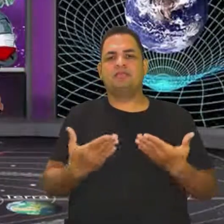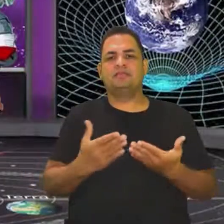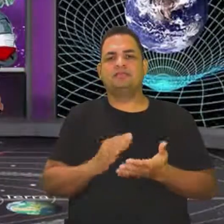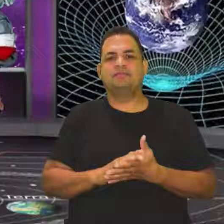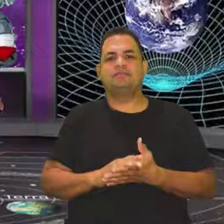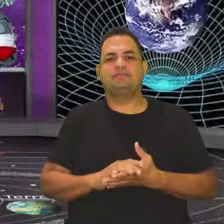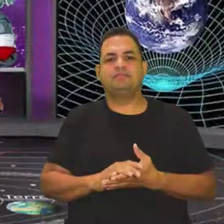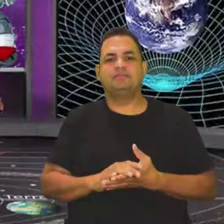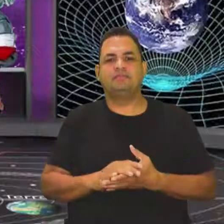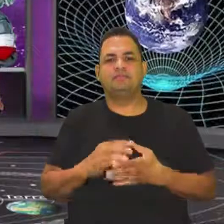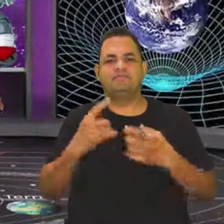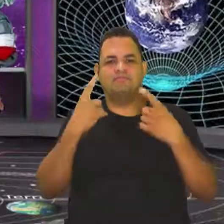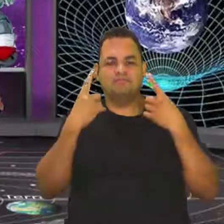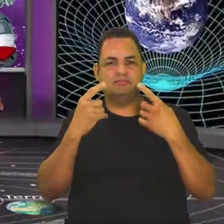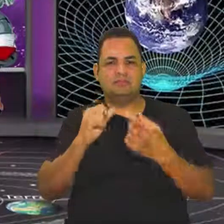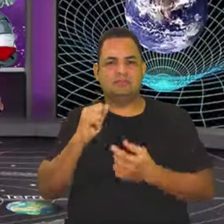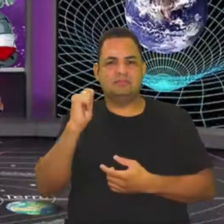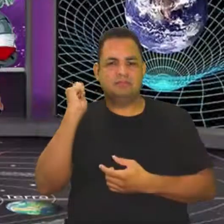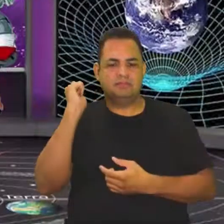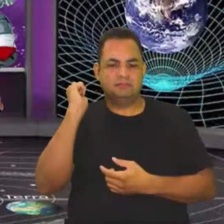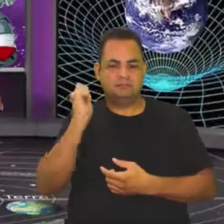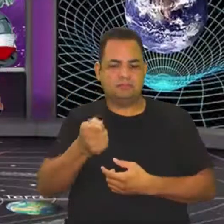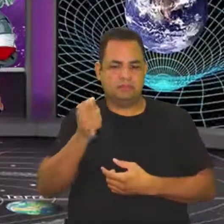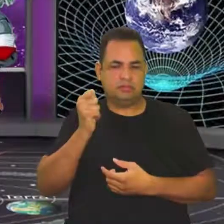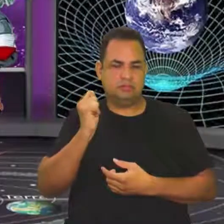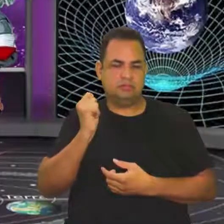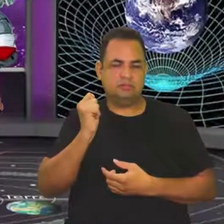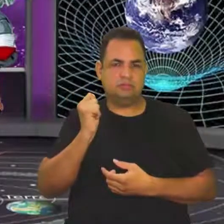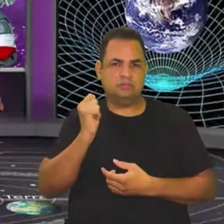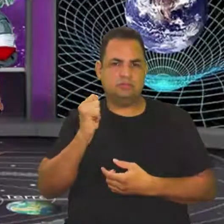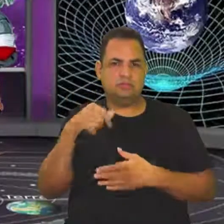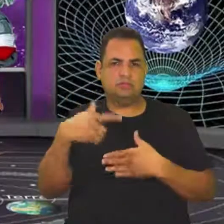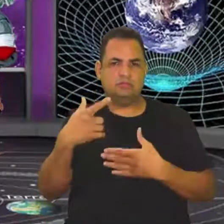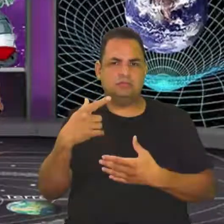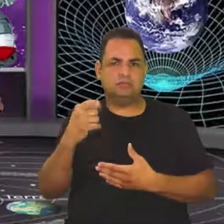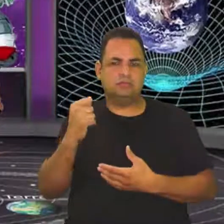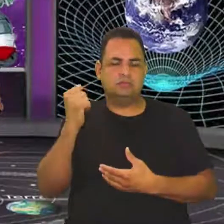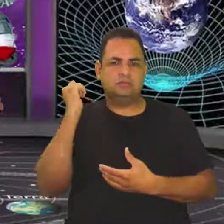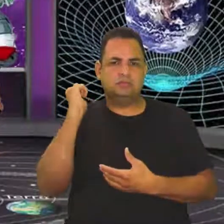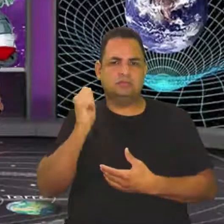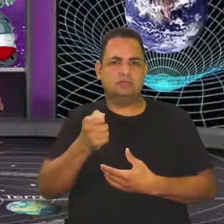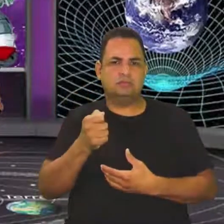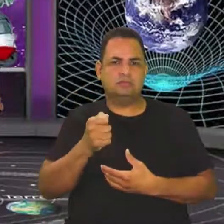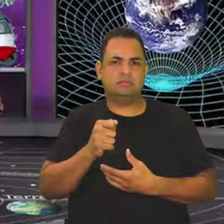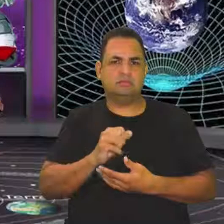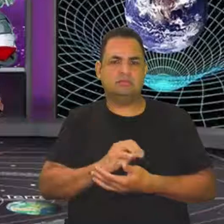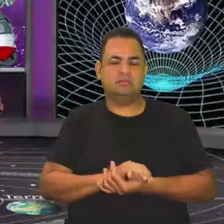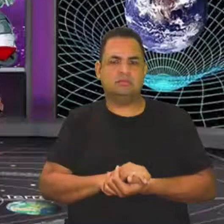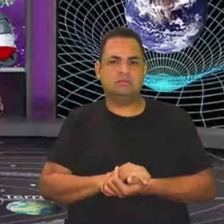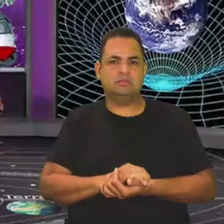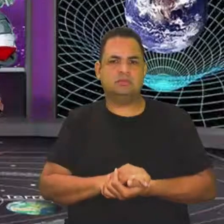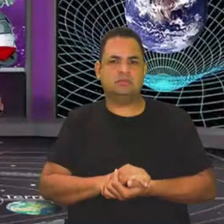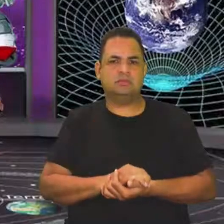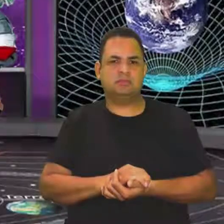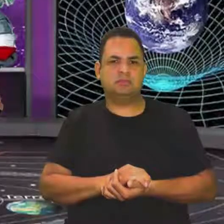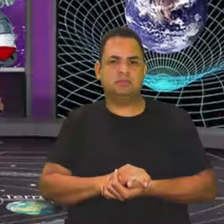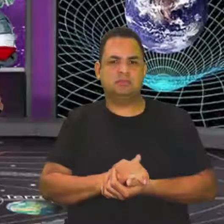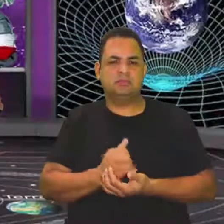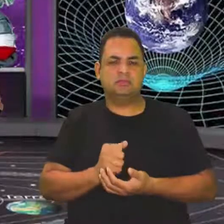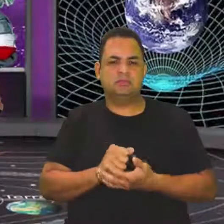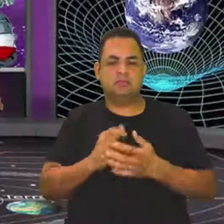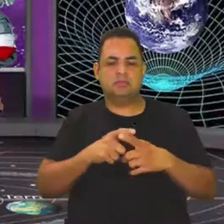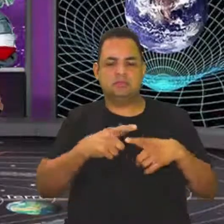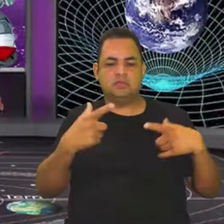aquele estalo do chicote, né? Que a pessoa joga e puxa. Só aquela pancada, aquela compressão rápida, a expansão do ar,